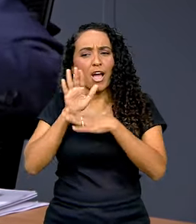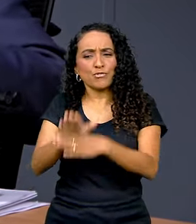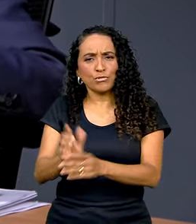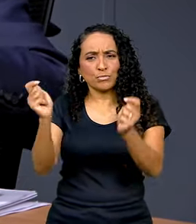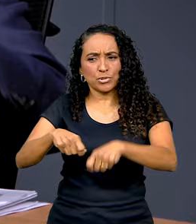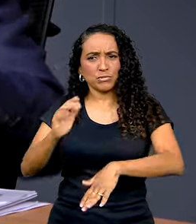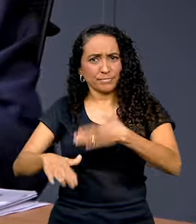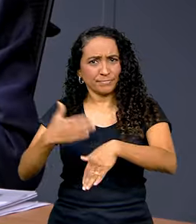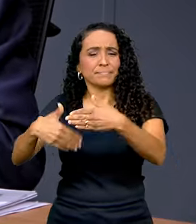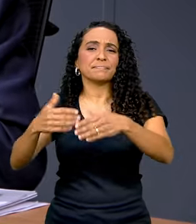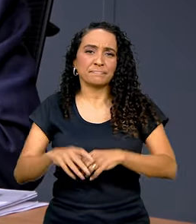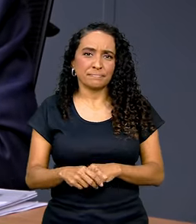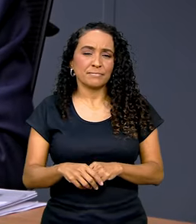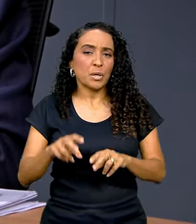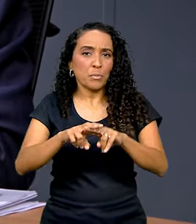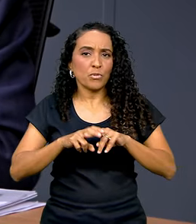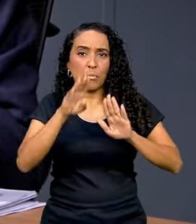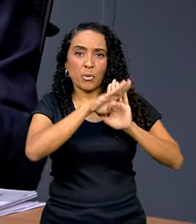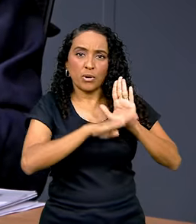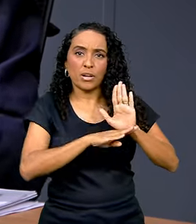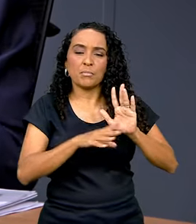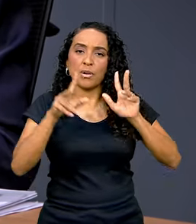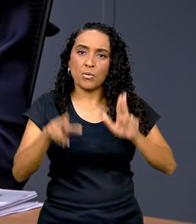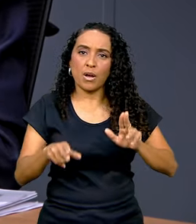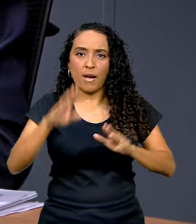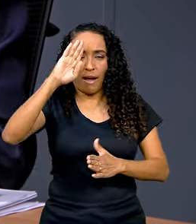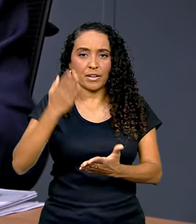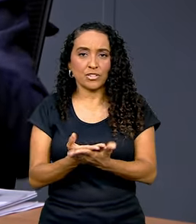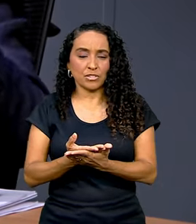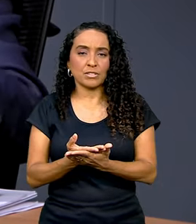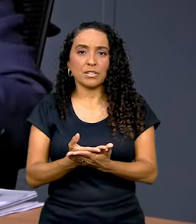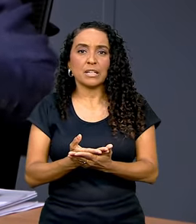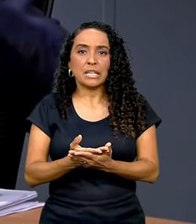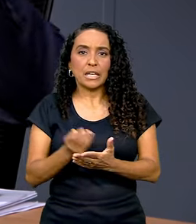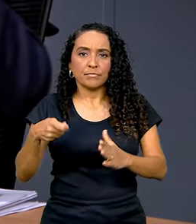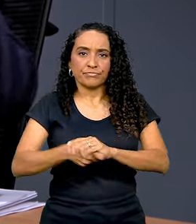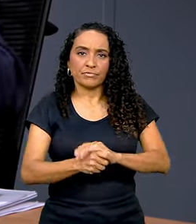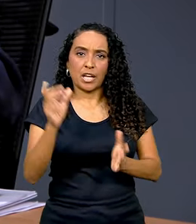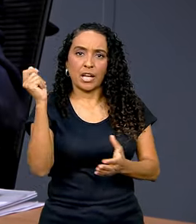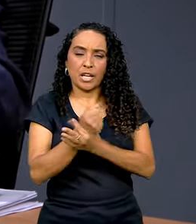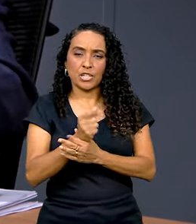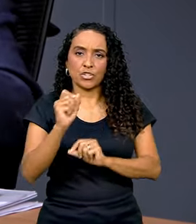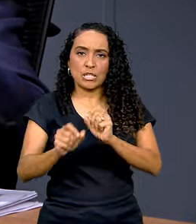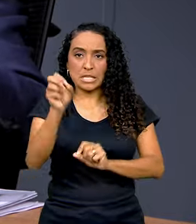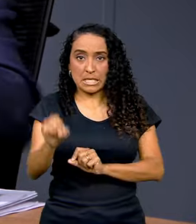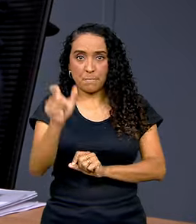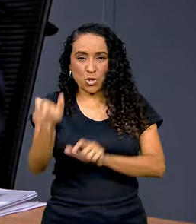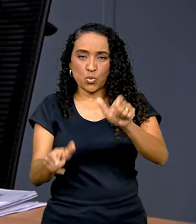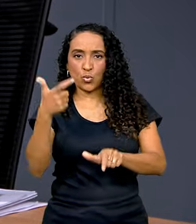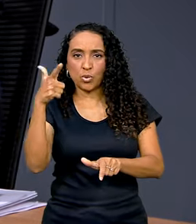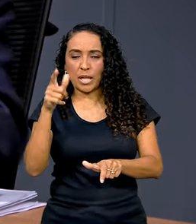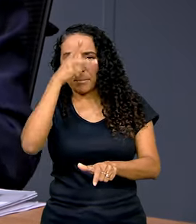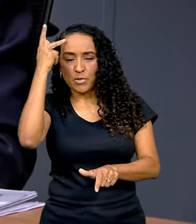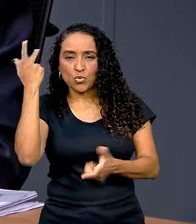mão também para que possa crescer né através de programas como o acredita com fundo garantidor para quem não tem